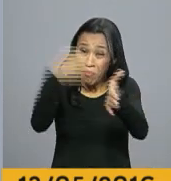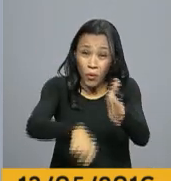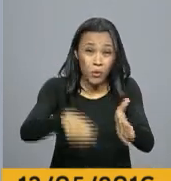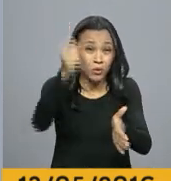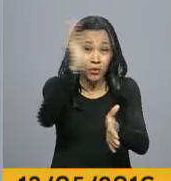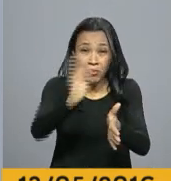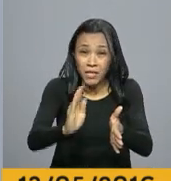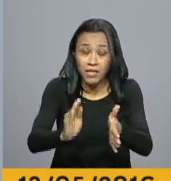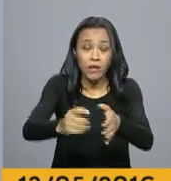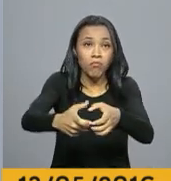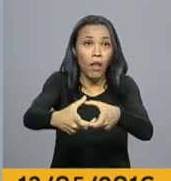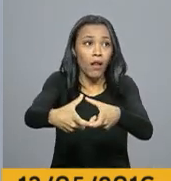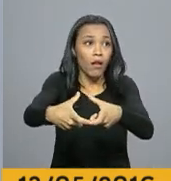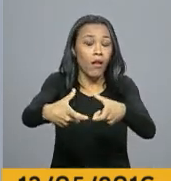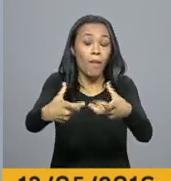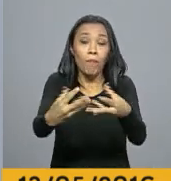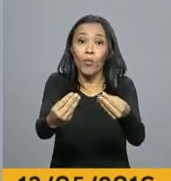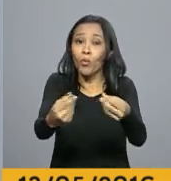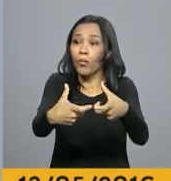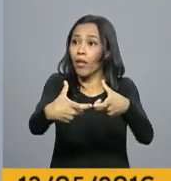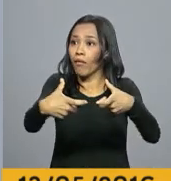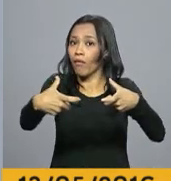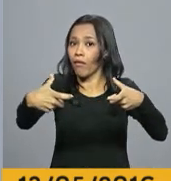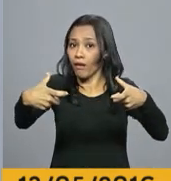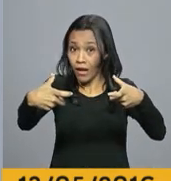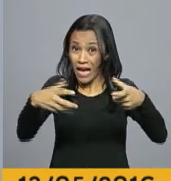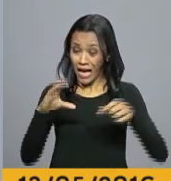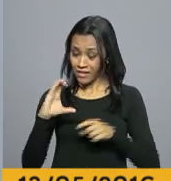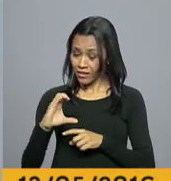tributação dos mais elevado entre os países emergentes